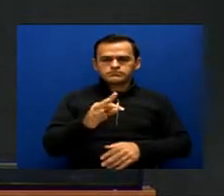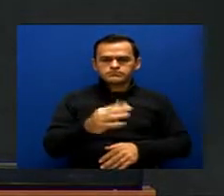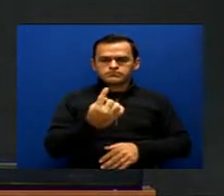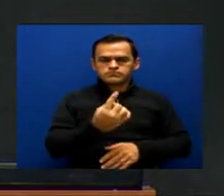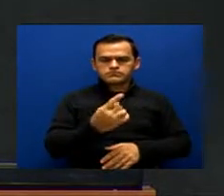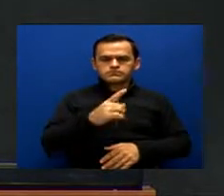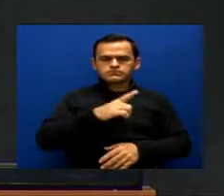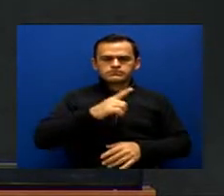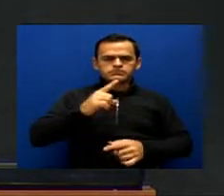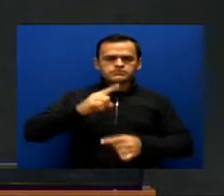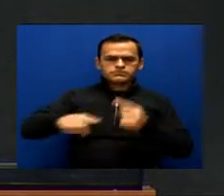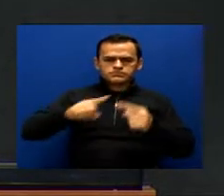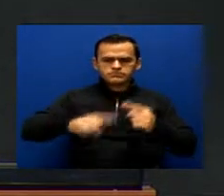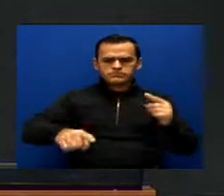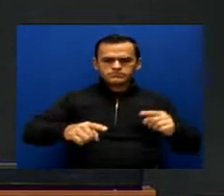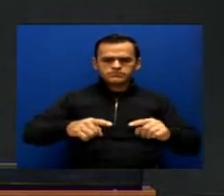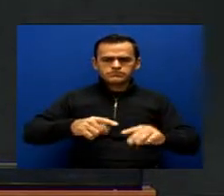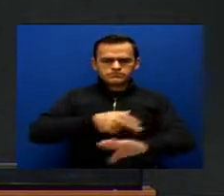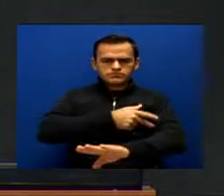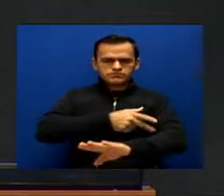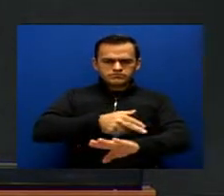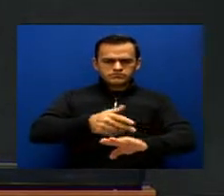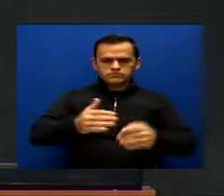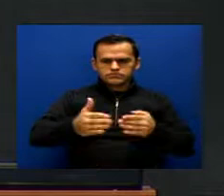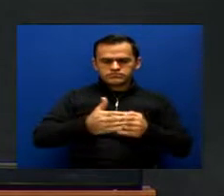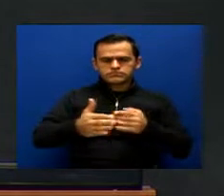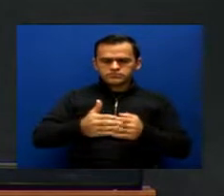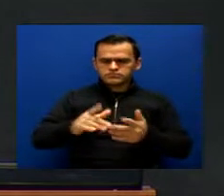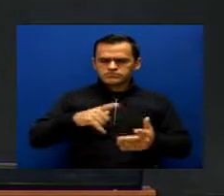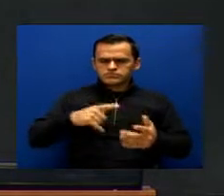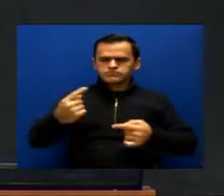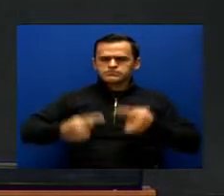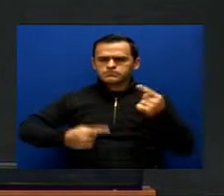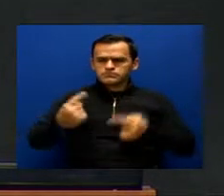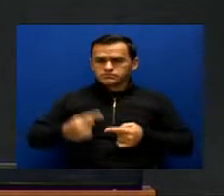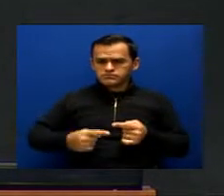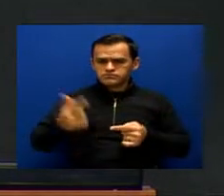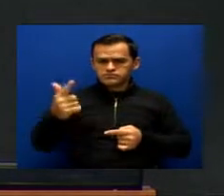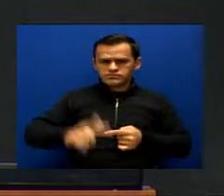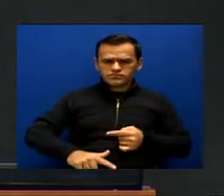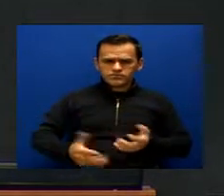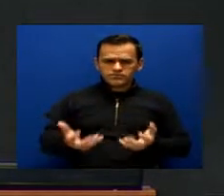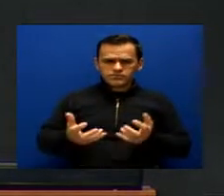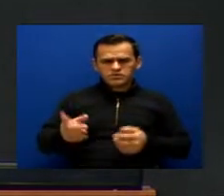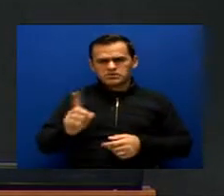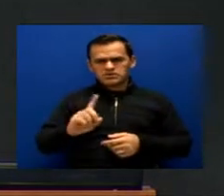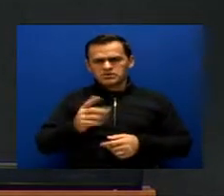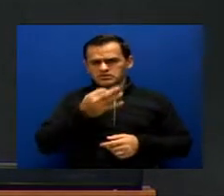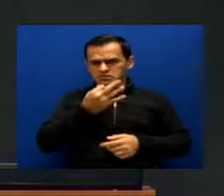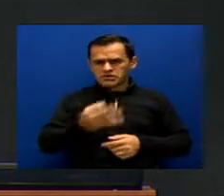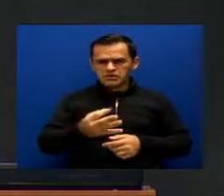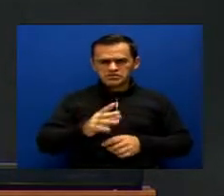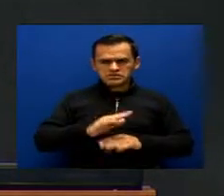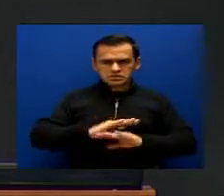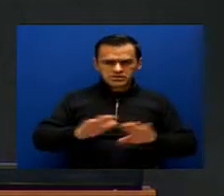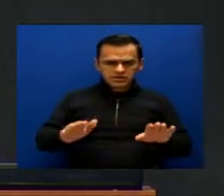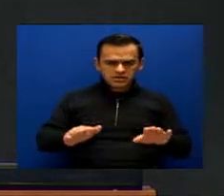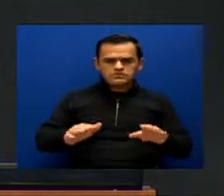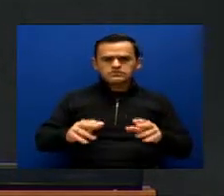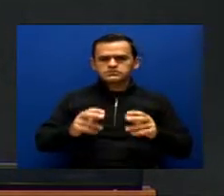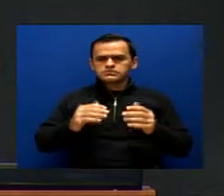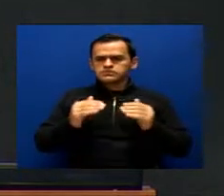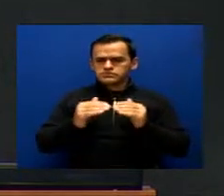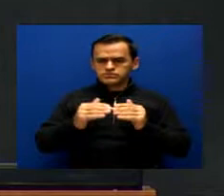sobre a proibição de obstrução de calçadas e da outras providências. Já foi discutido, quer discutir novamente, vereador? Quer falar alguma coisa? Não? Os vereadores